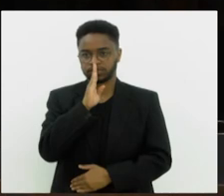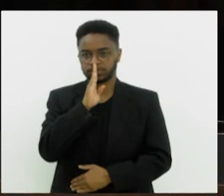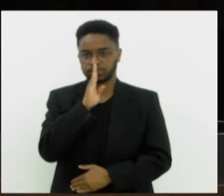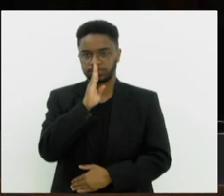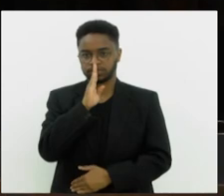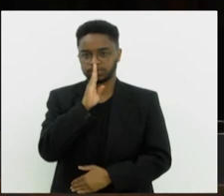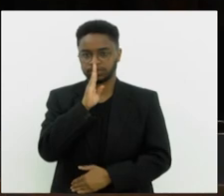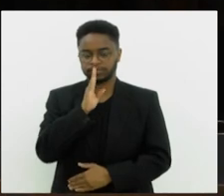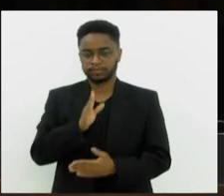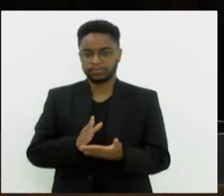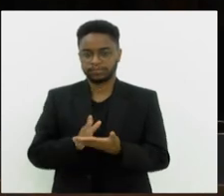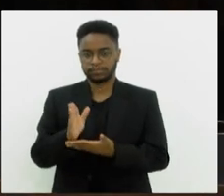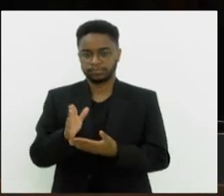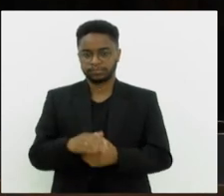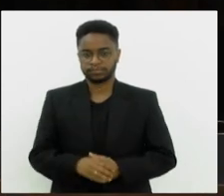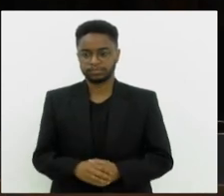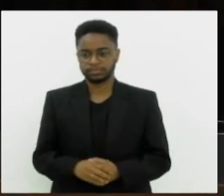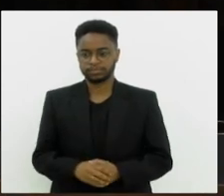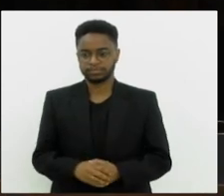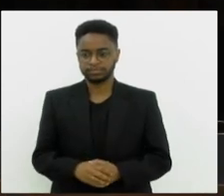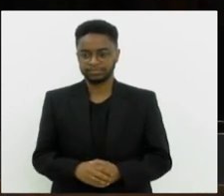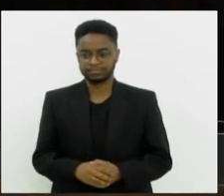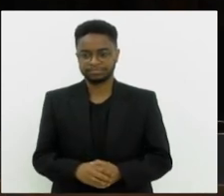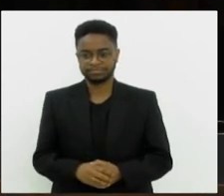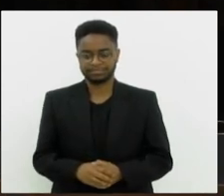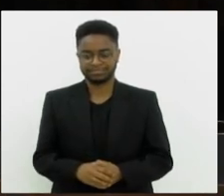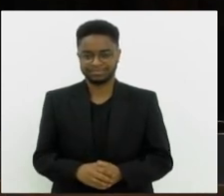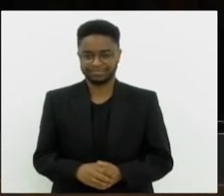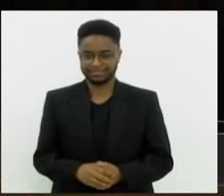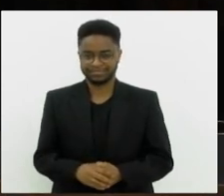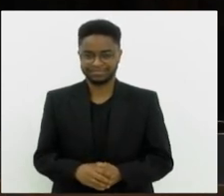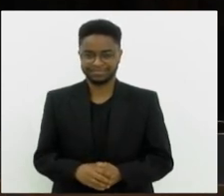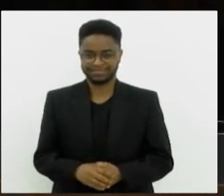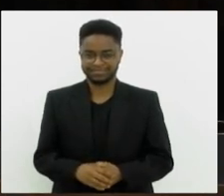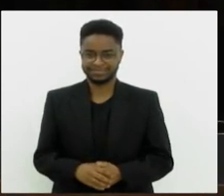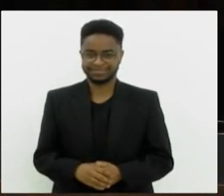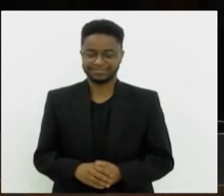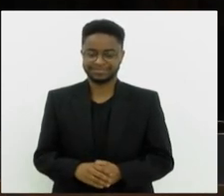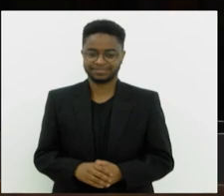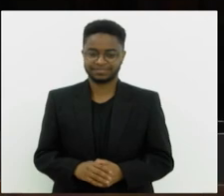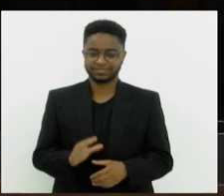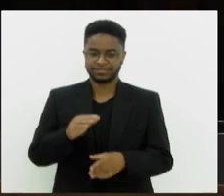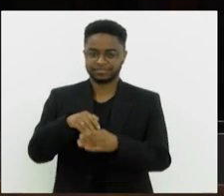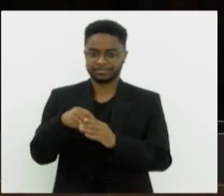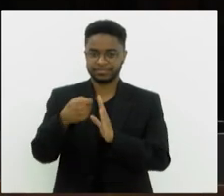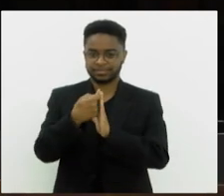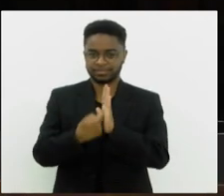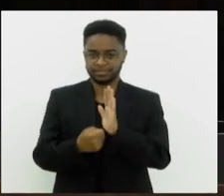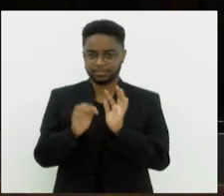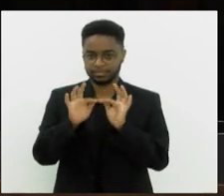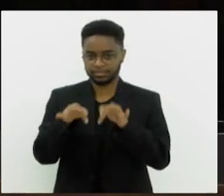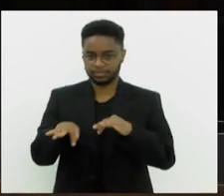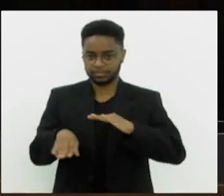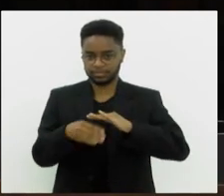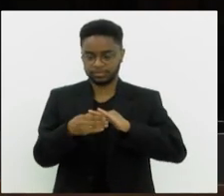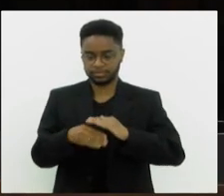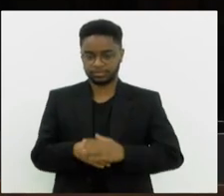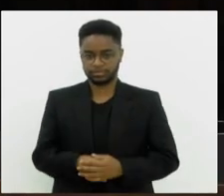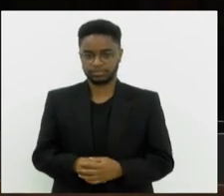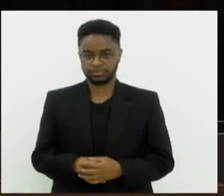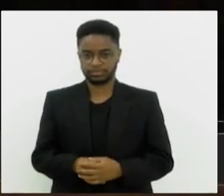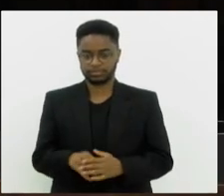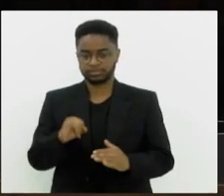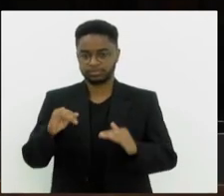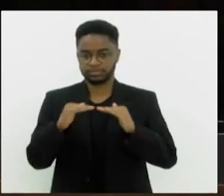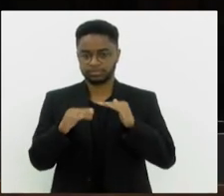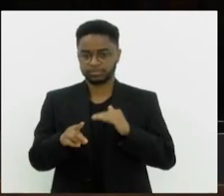como estão. Aprovado. Em votação, a redação do vencido, assim emendado. Senhores